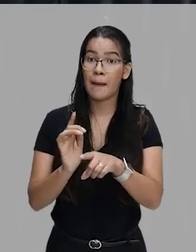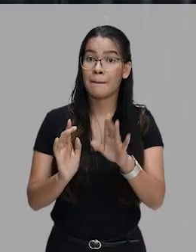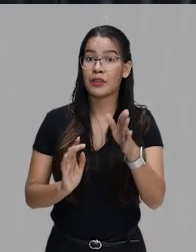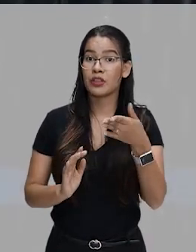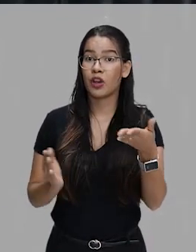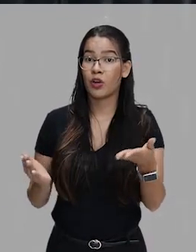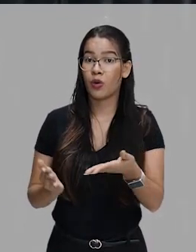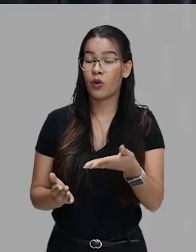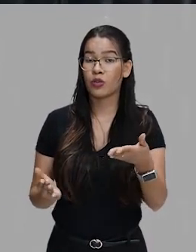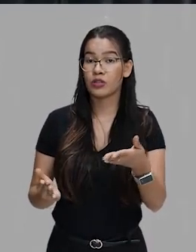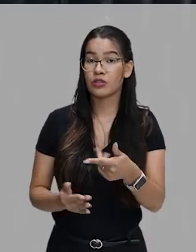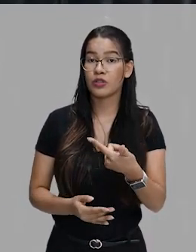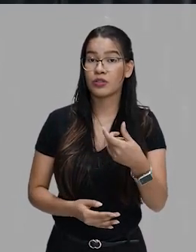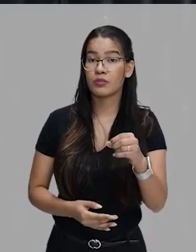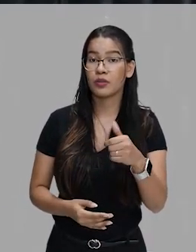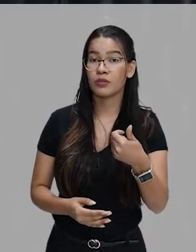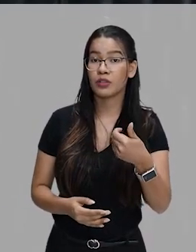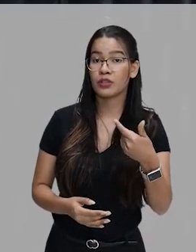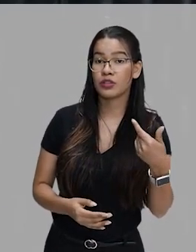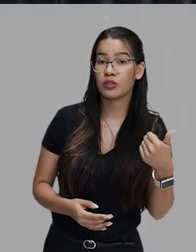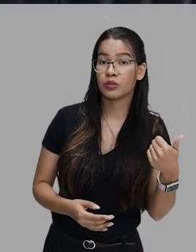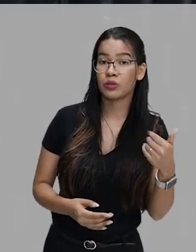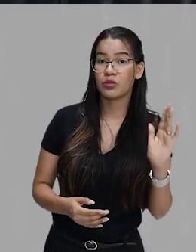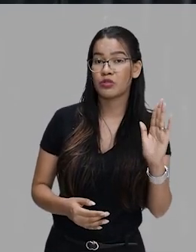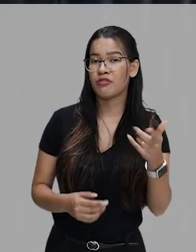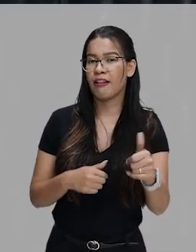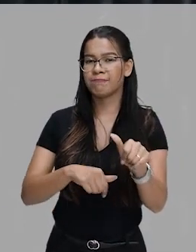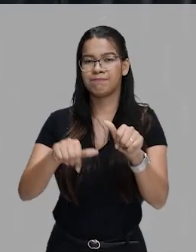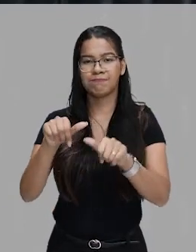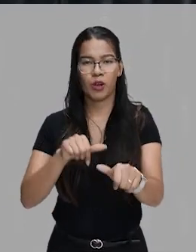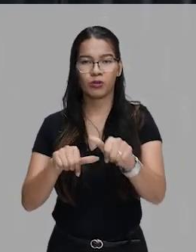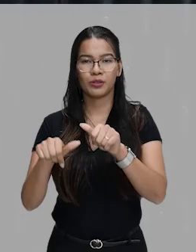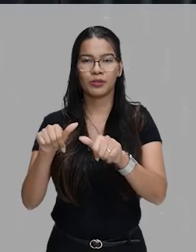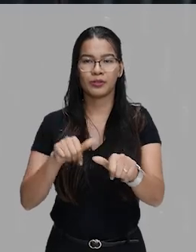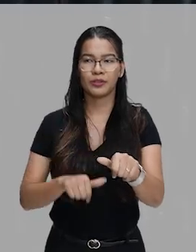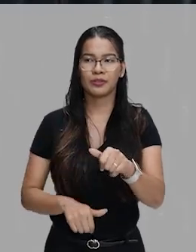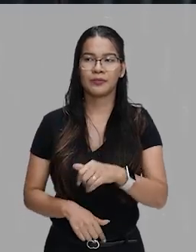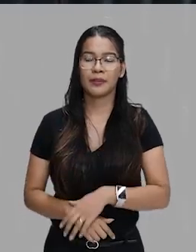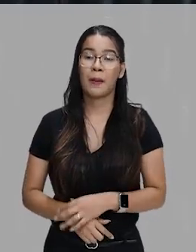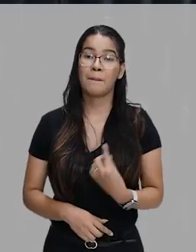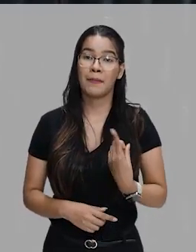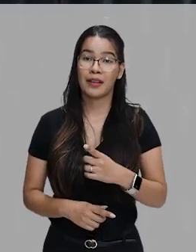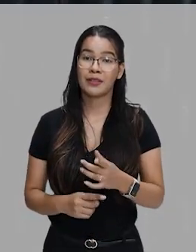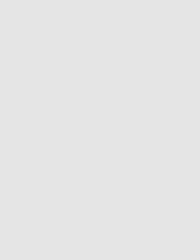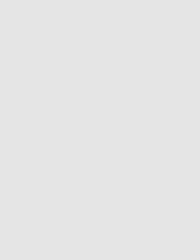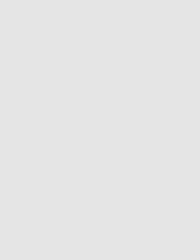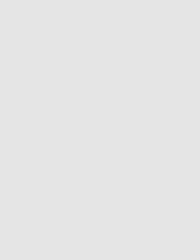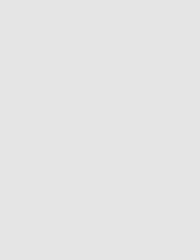2021, o quadro já mudou e muito. Mas ainda precisa avançar mais.